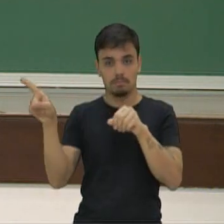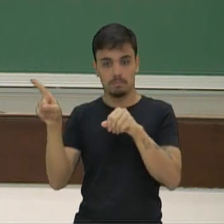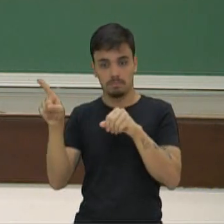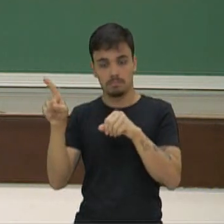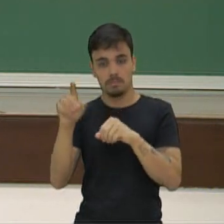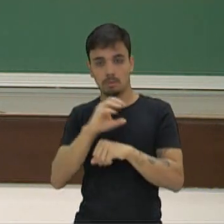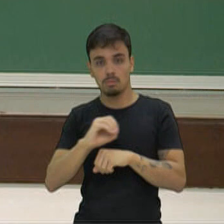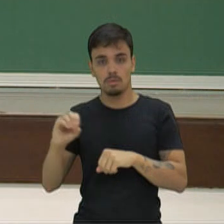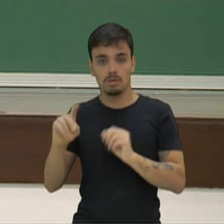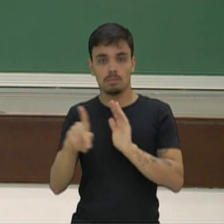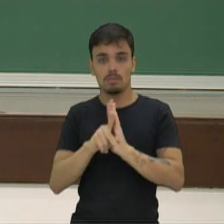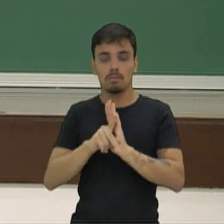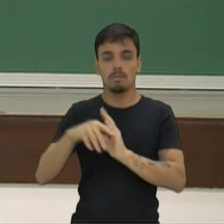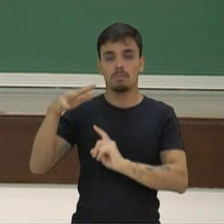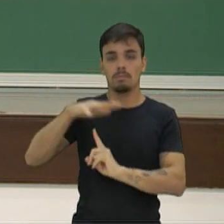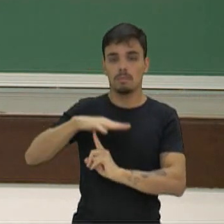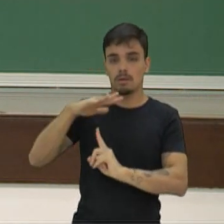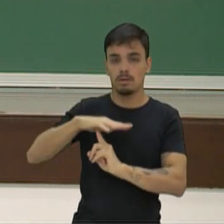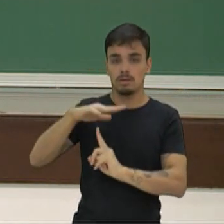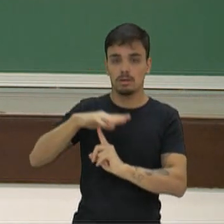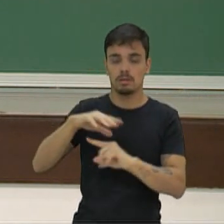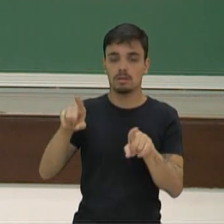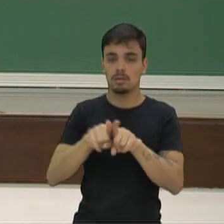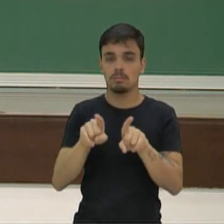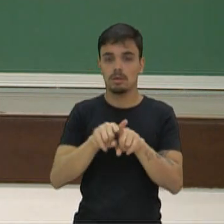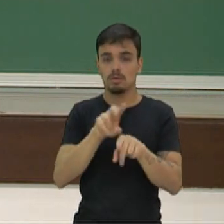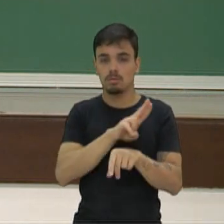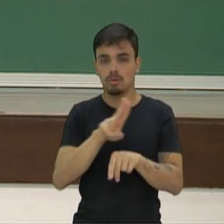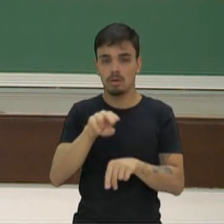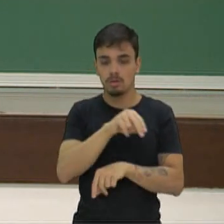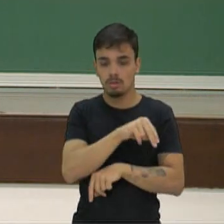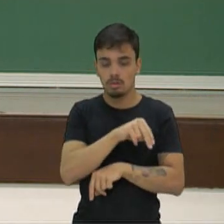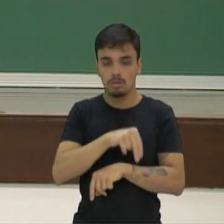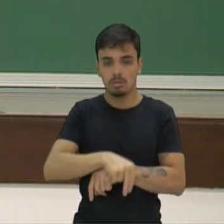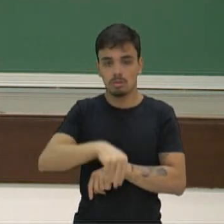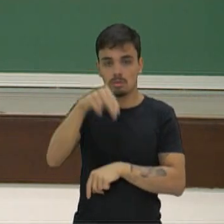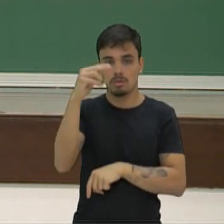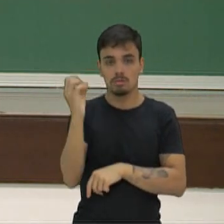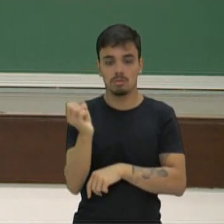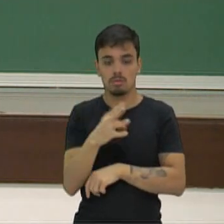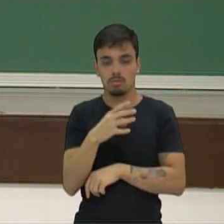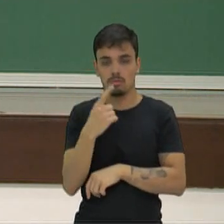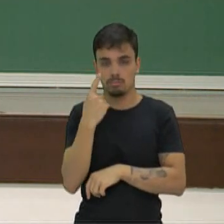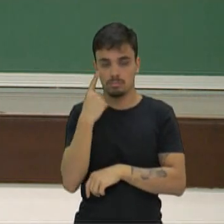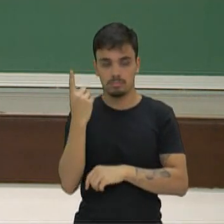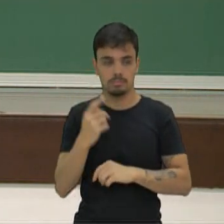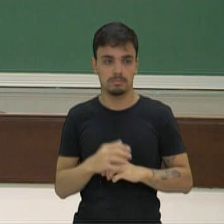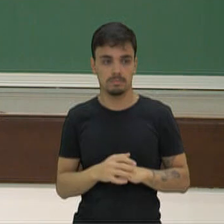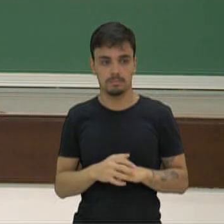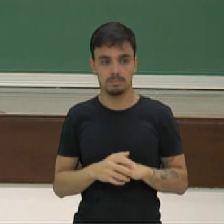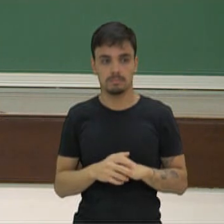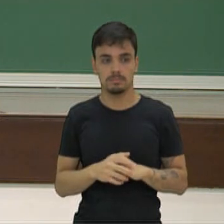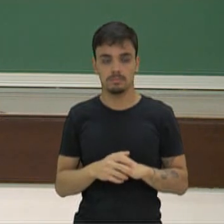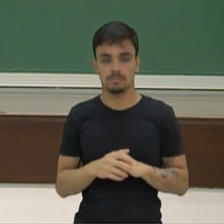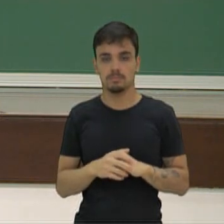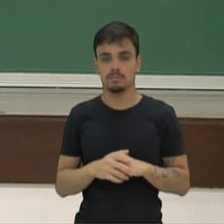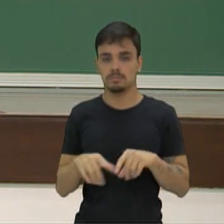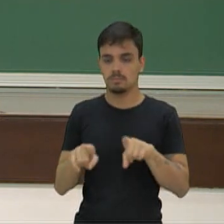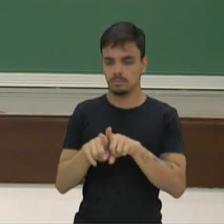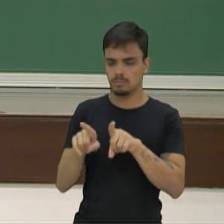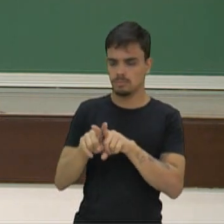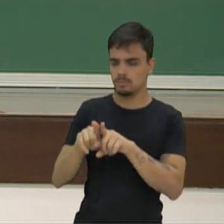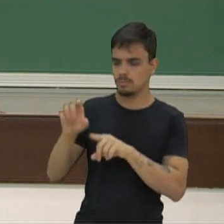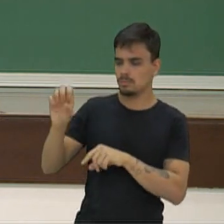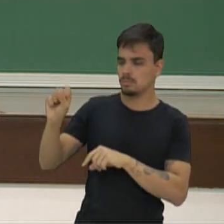Paraná, quanto ali no chamado Norte Novo, onde está Londrina, Maringá, aquela região, Sarandi,